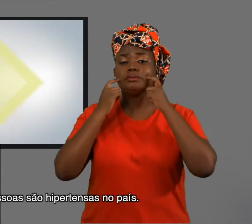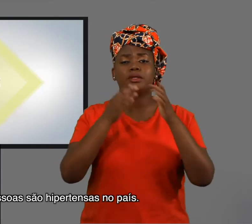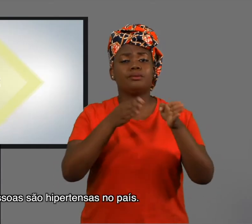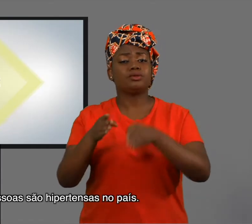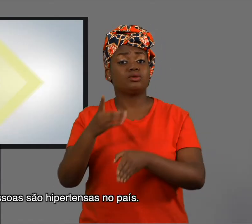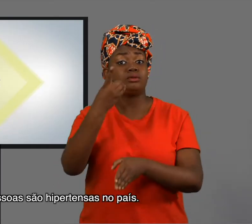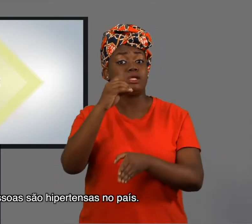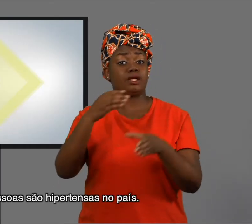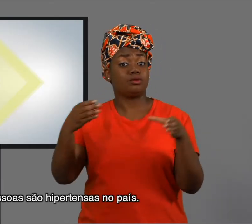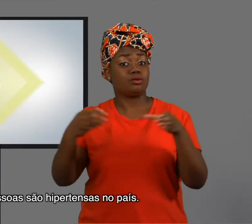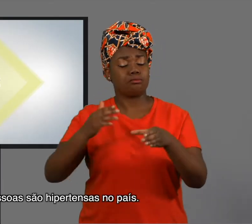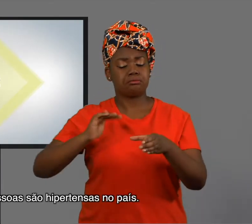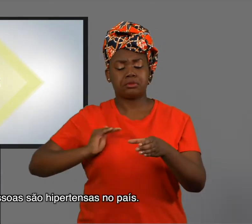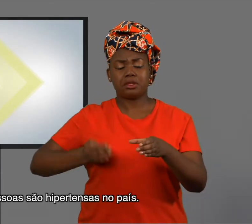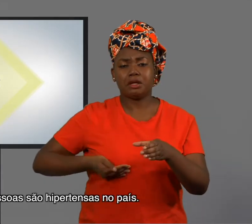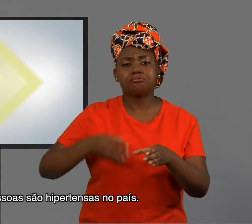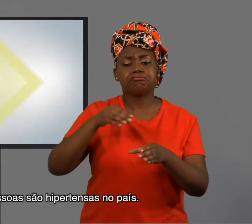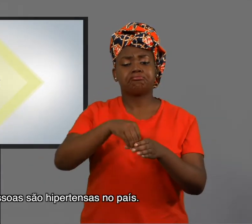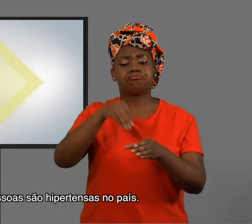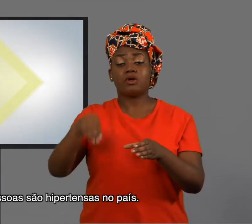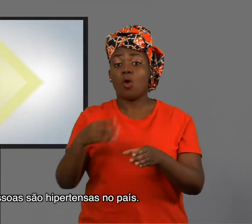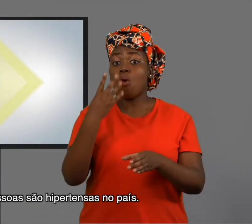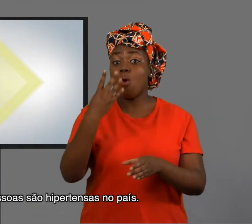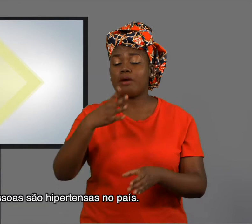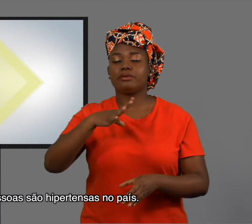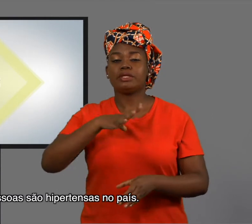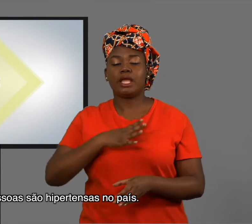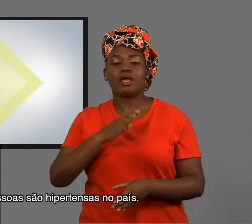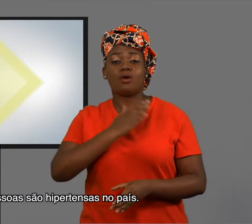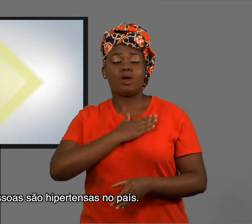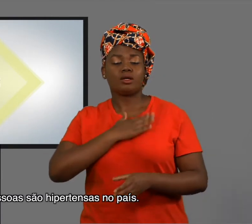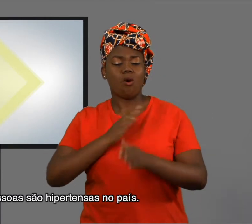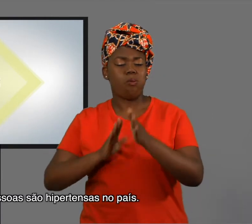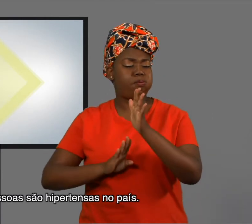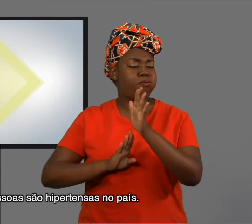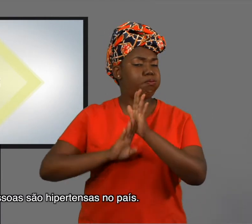4 em cada 10 pessoas são impertensas no país.